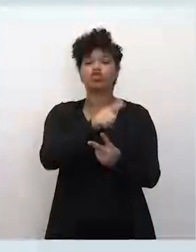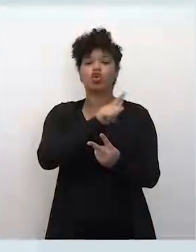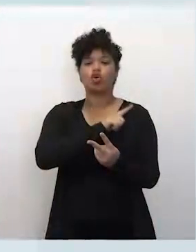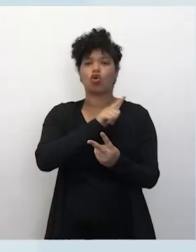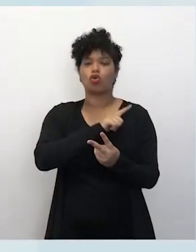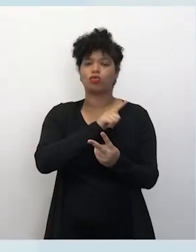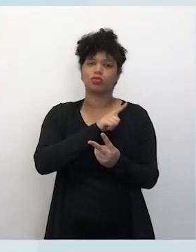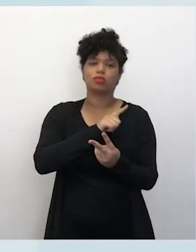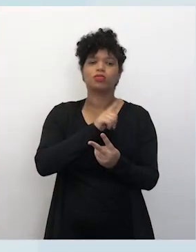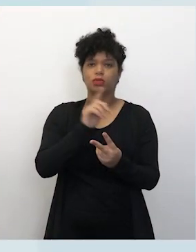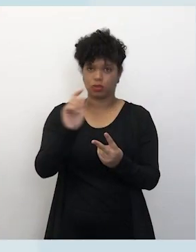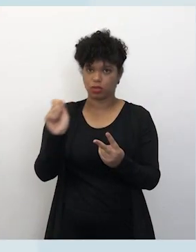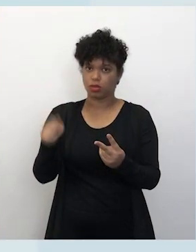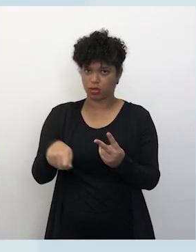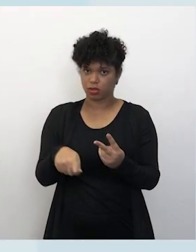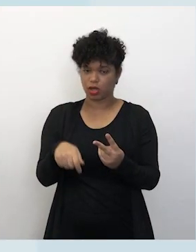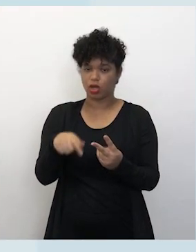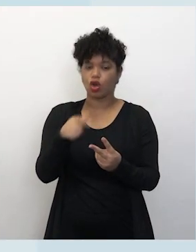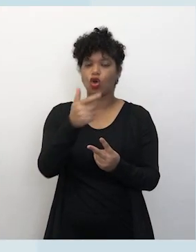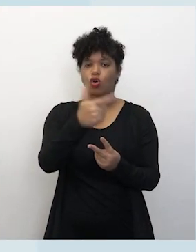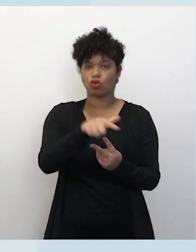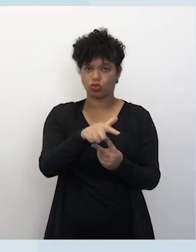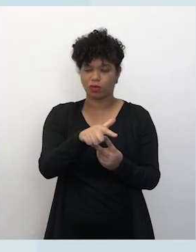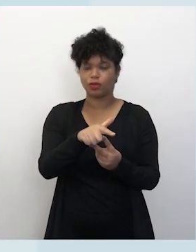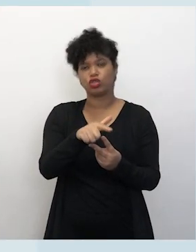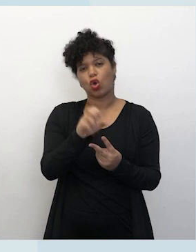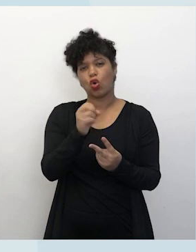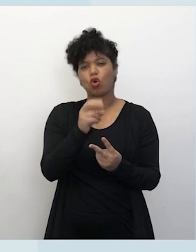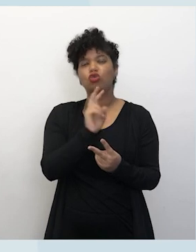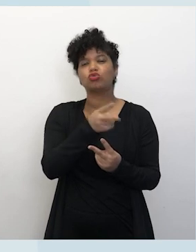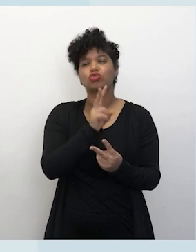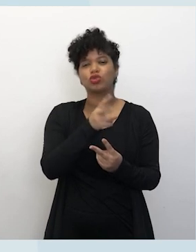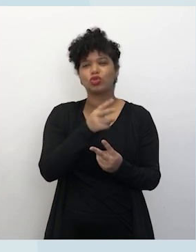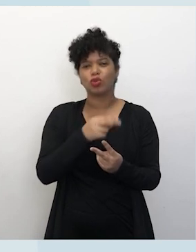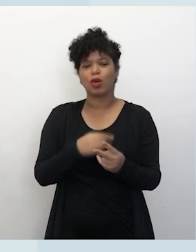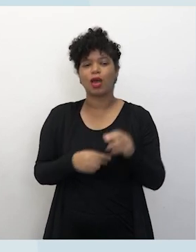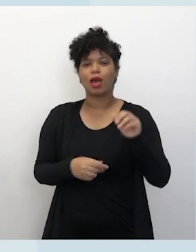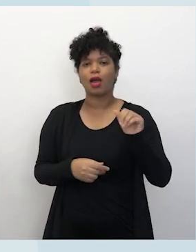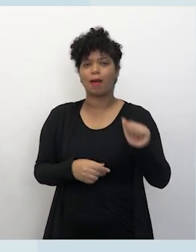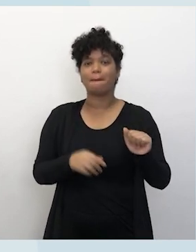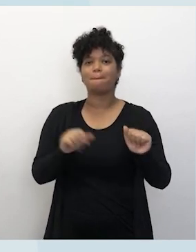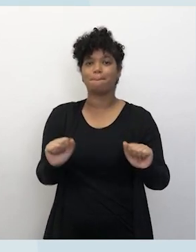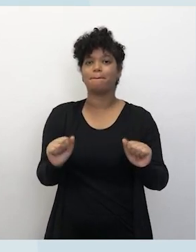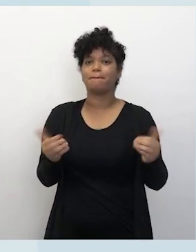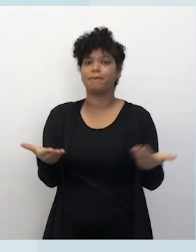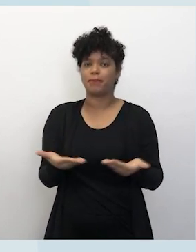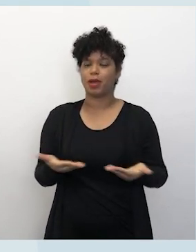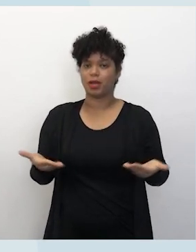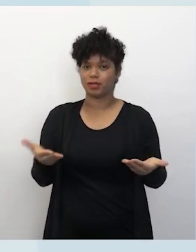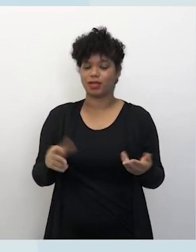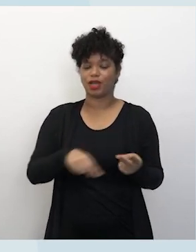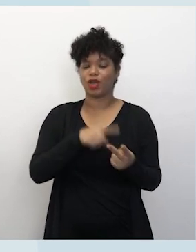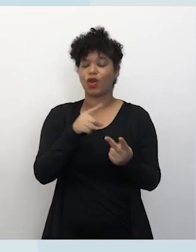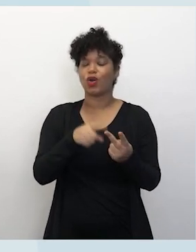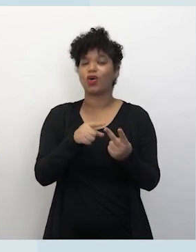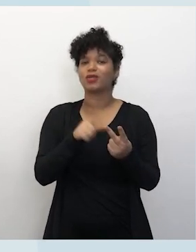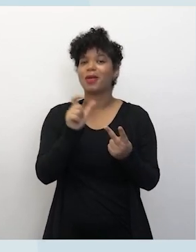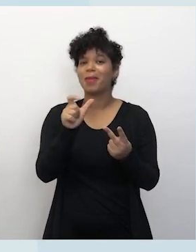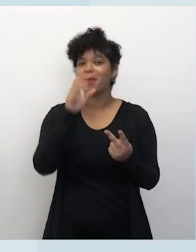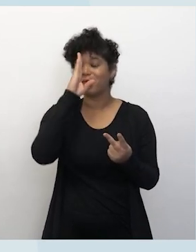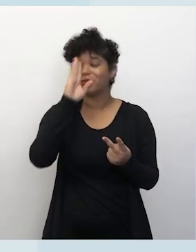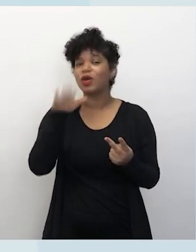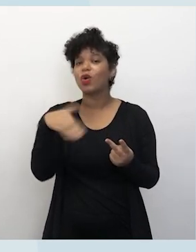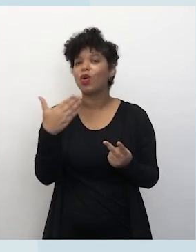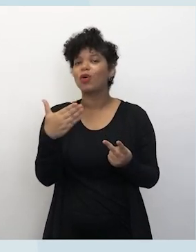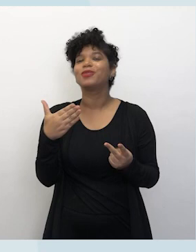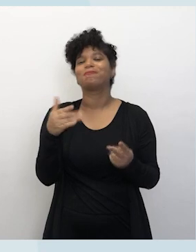O conservar, né? A base aí são sinônimos também, né? E aí o que a gente faz? A palavra-chave aqui, o que é?